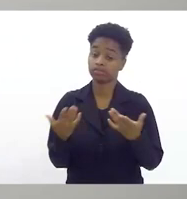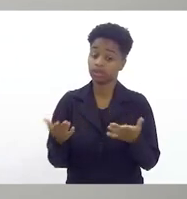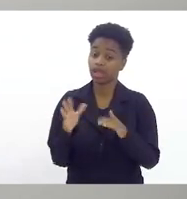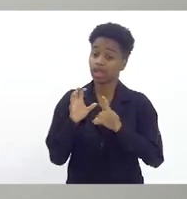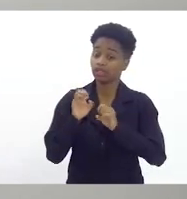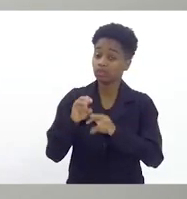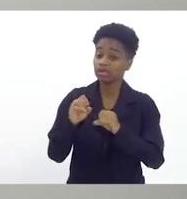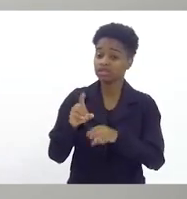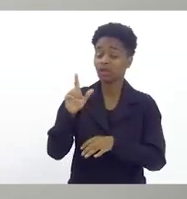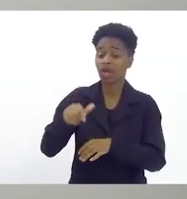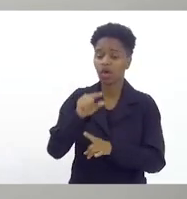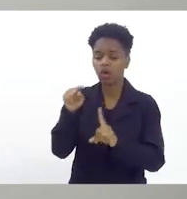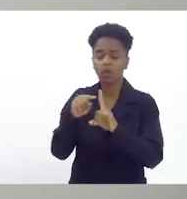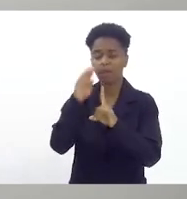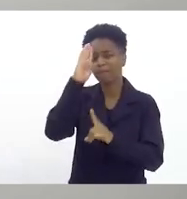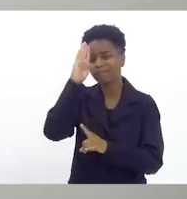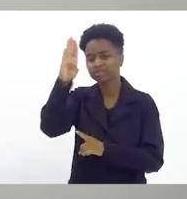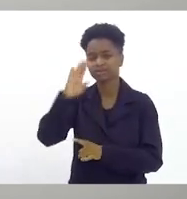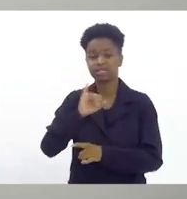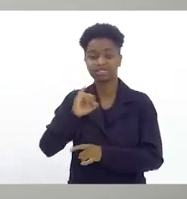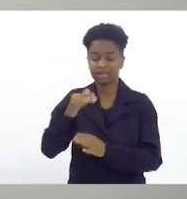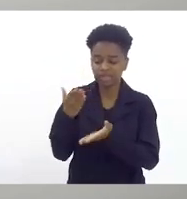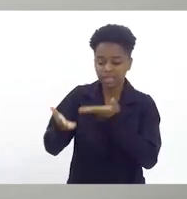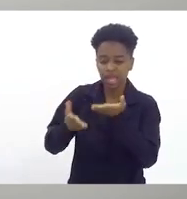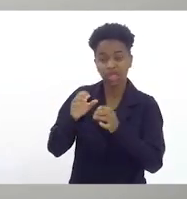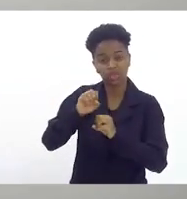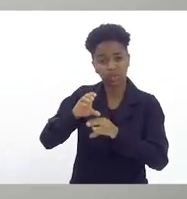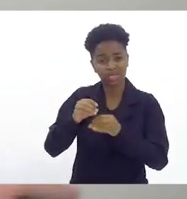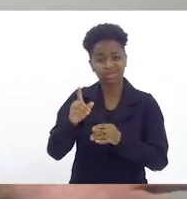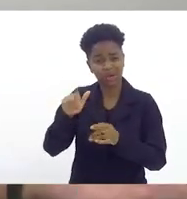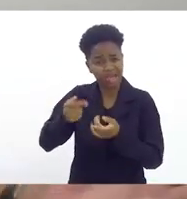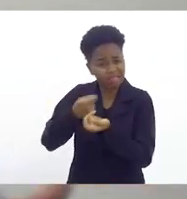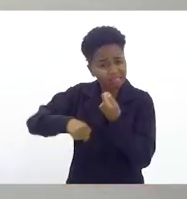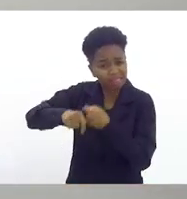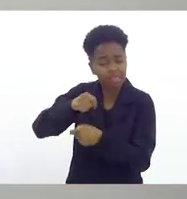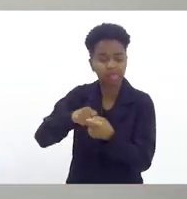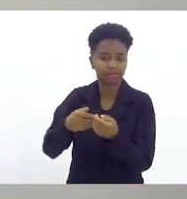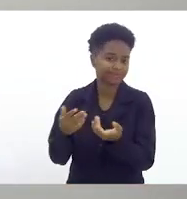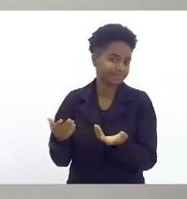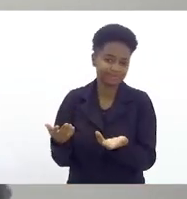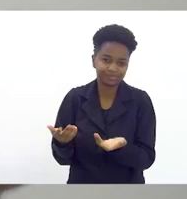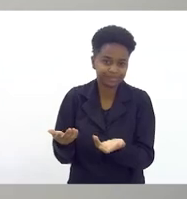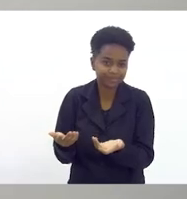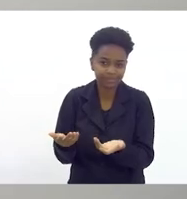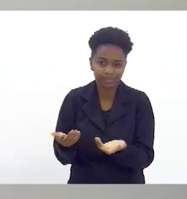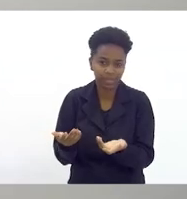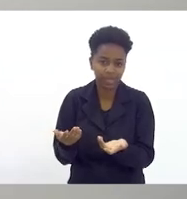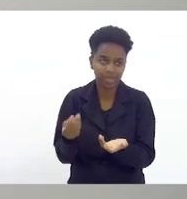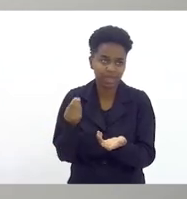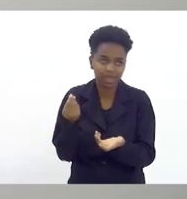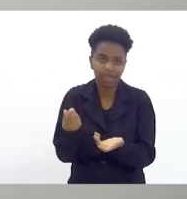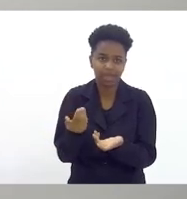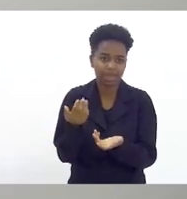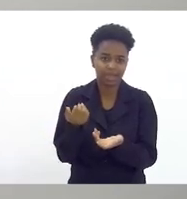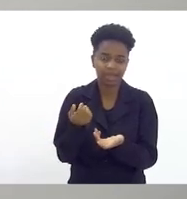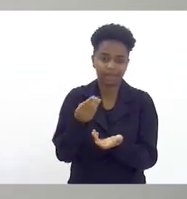é o morte tratar a educação na bolsa de valor como mercadoria é é um é um é negação da negação